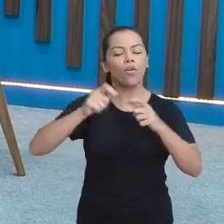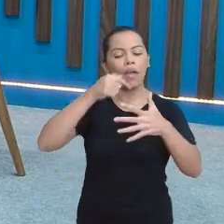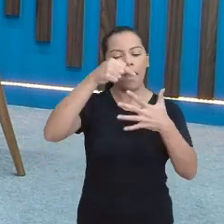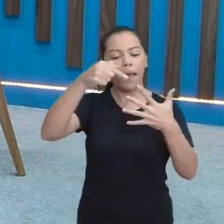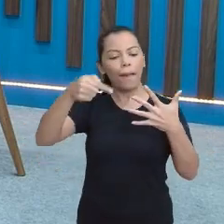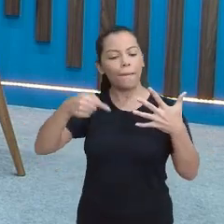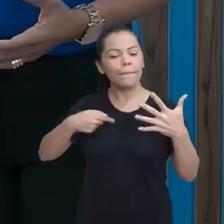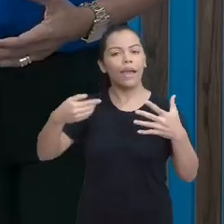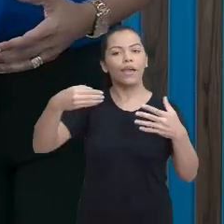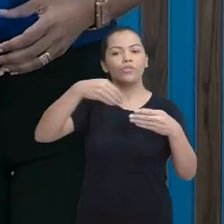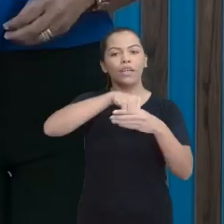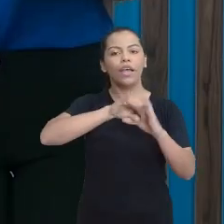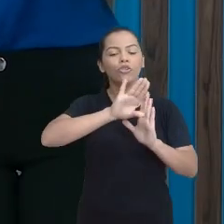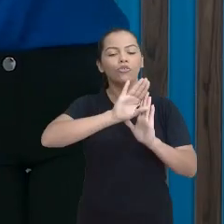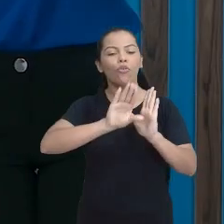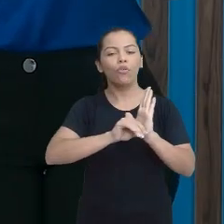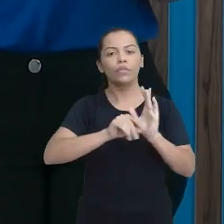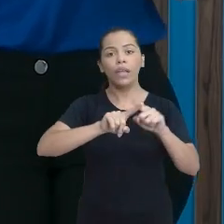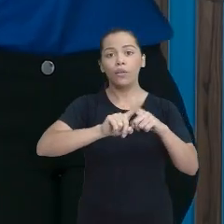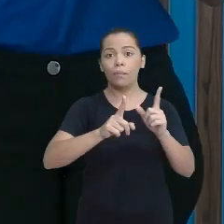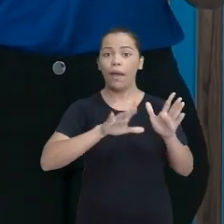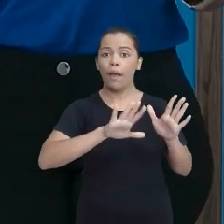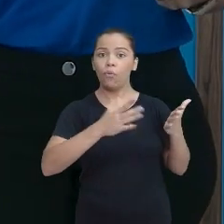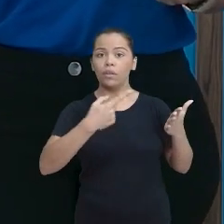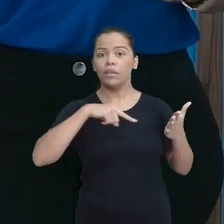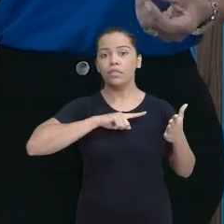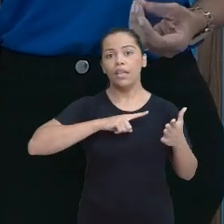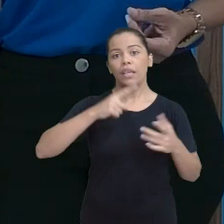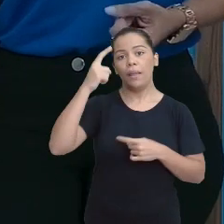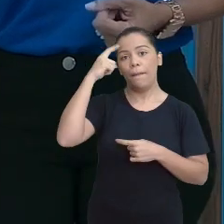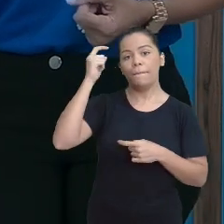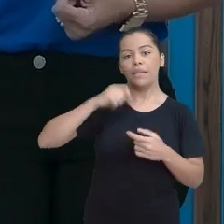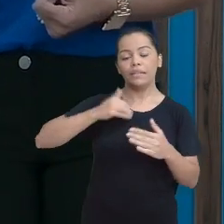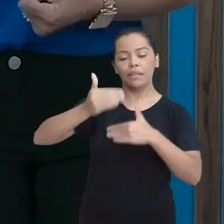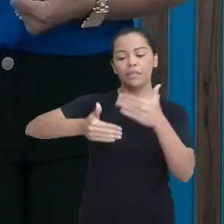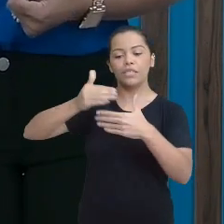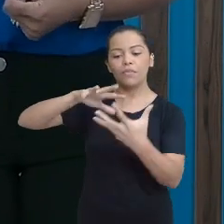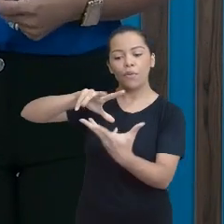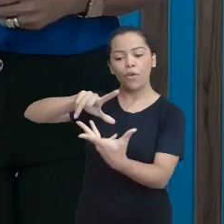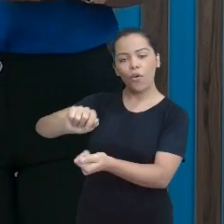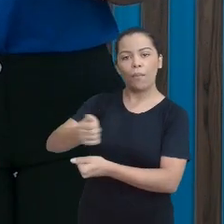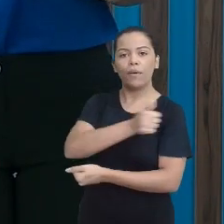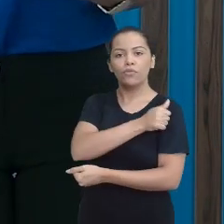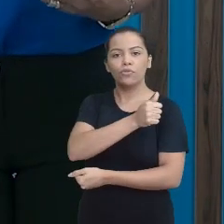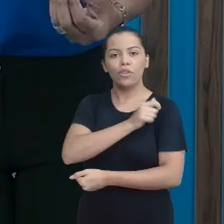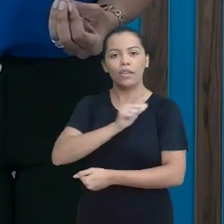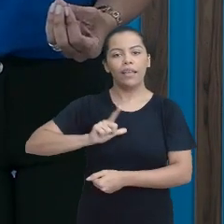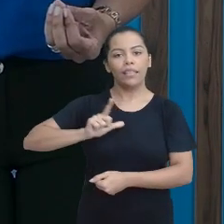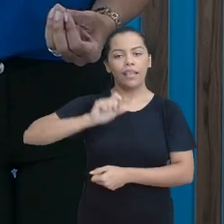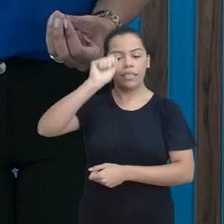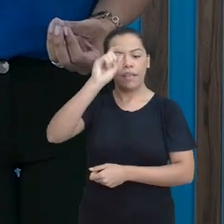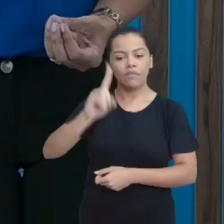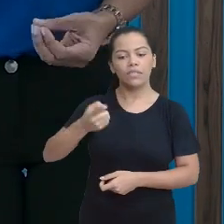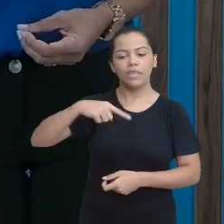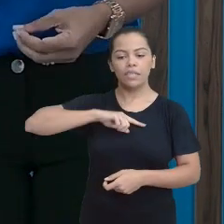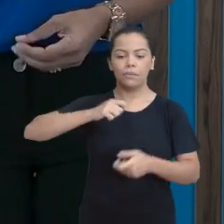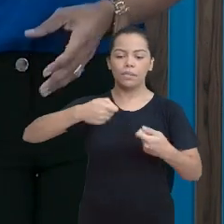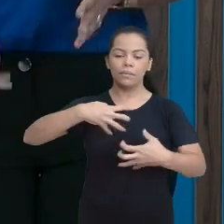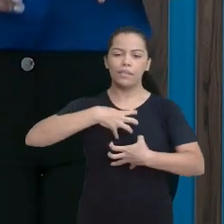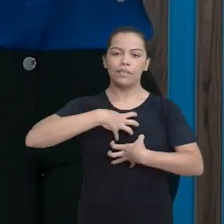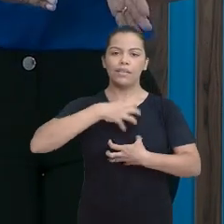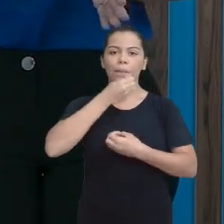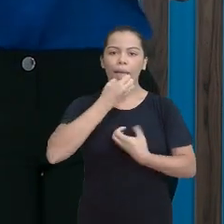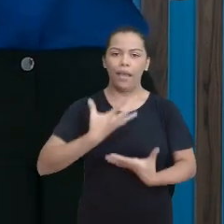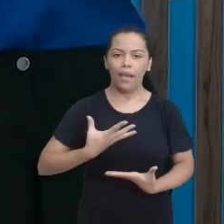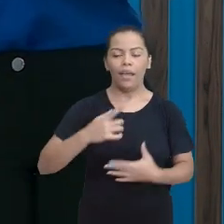ao conteúdo. Mas quando a gente pensa em desenvolvimento global do estudante com deficiência, a gente precisa pensar no bem-estar.